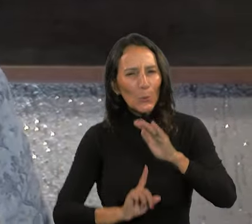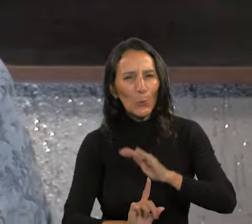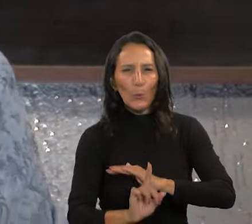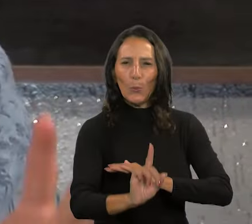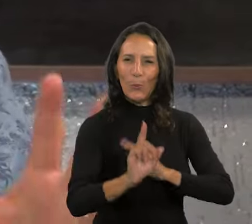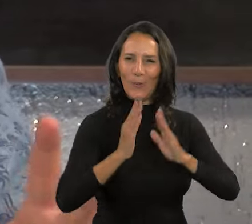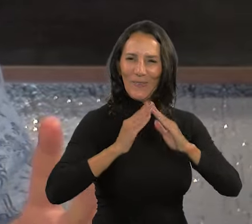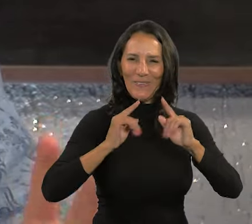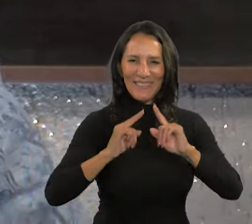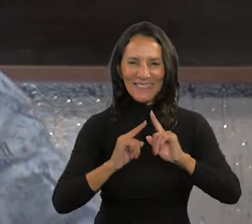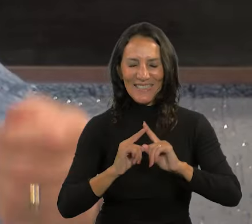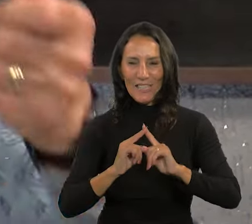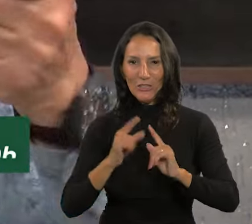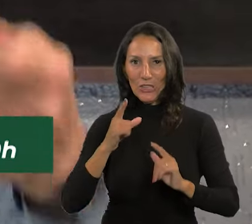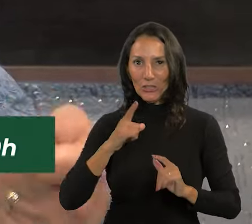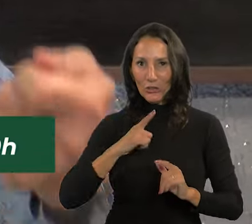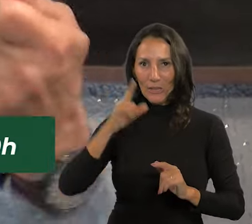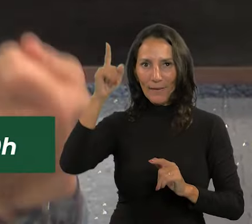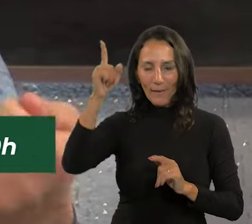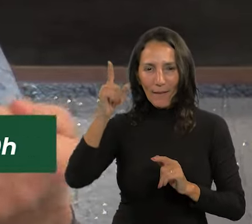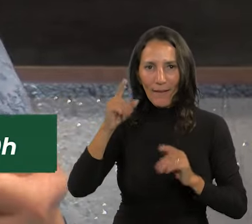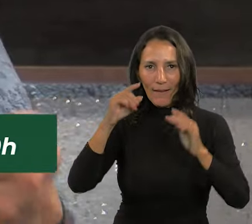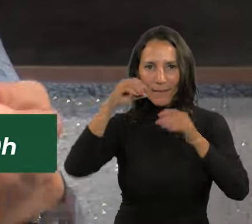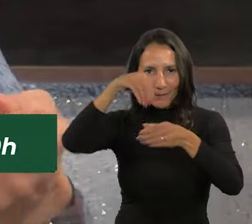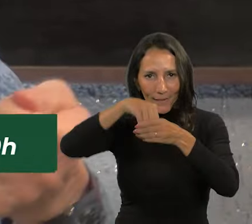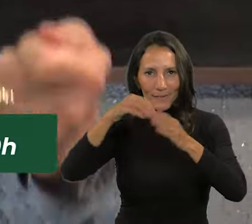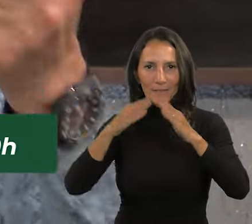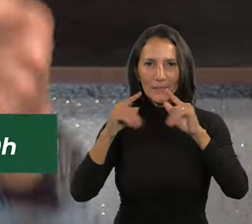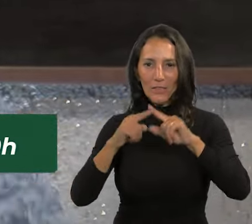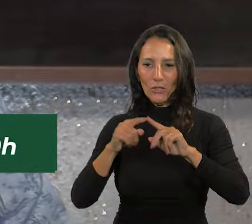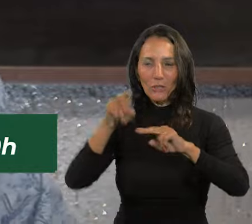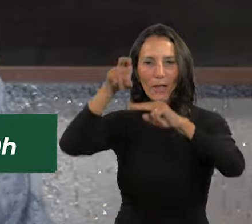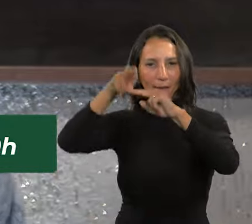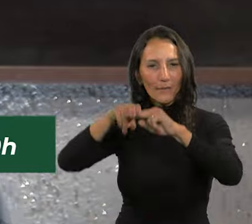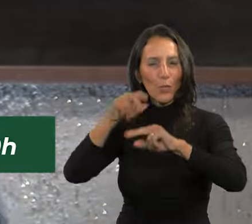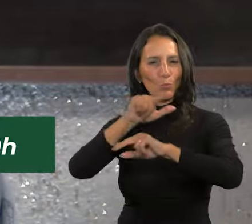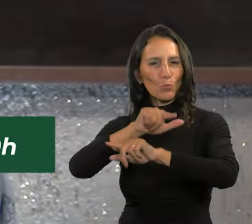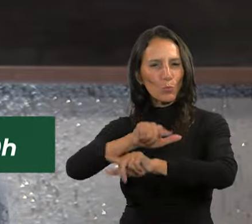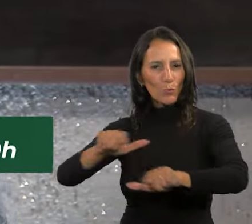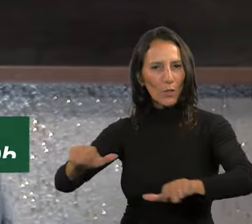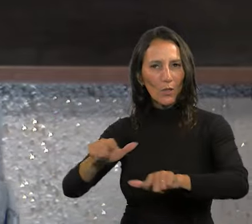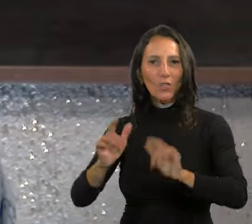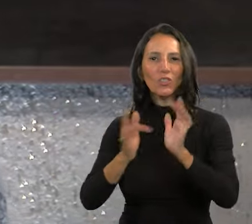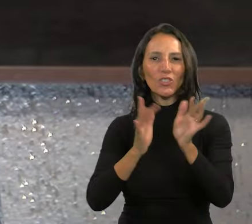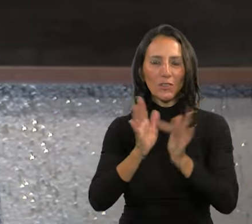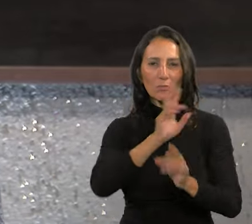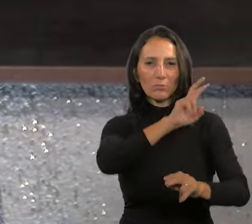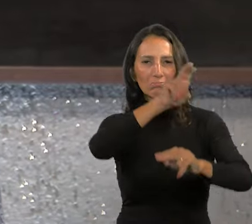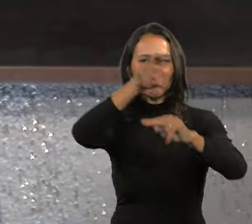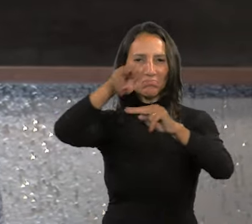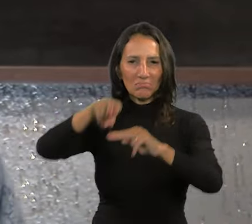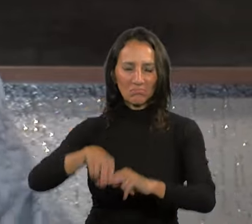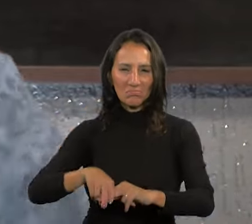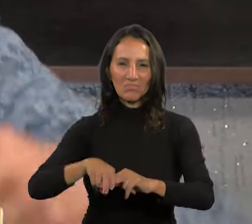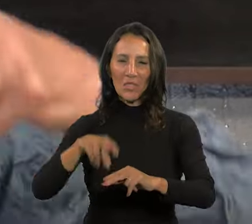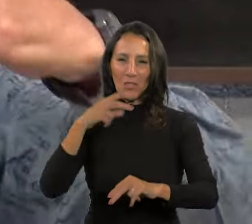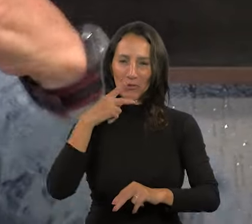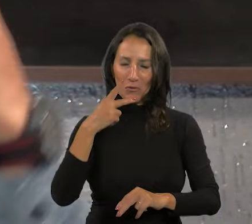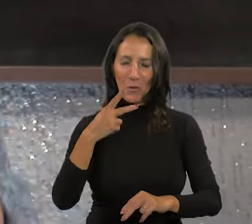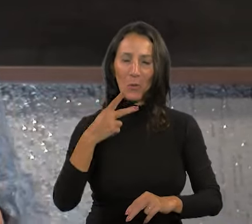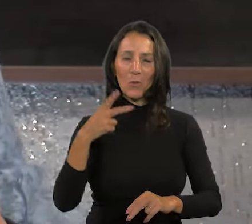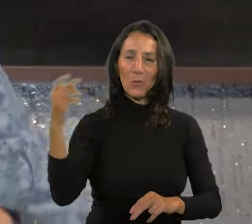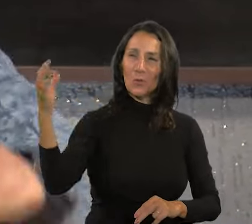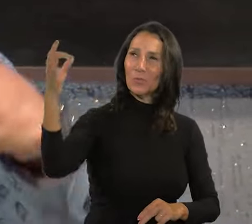lá vazia. Ele, tomando o livro do assistente, ele disse, o Espírito do Senhor Deus está sobre mim. Ele